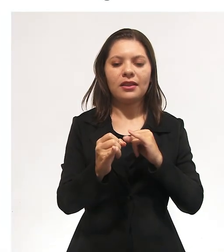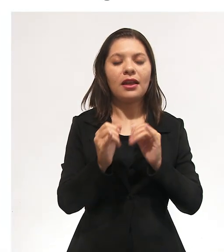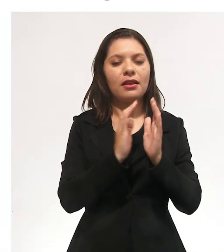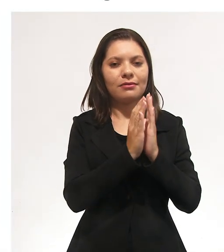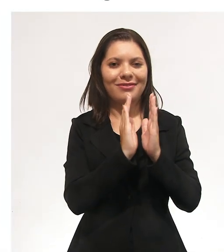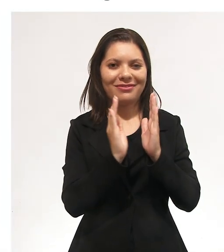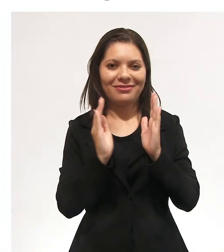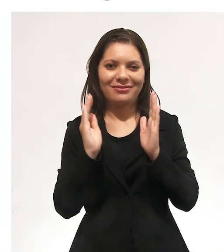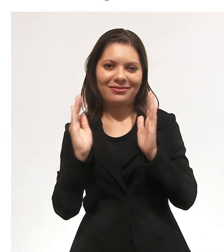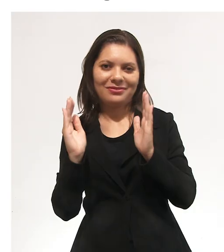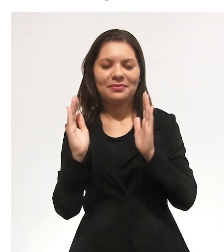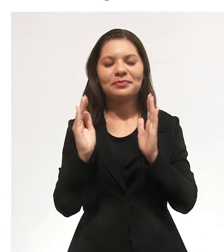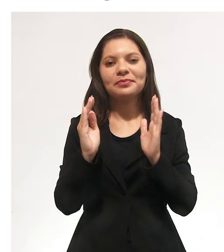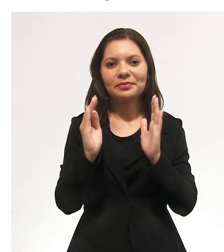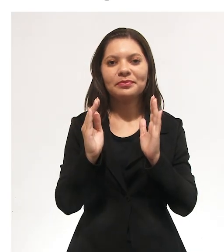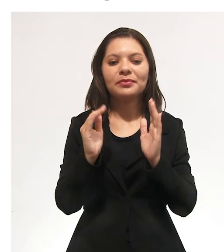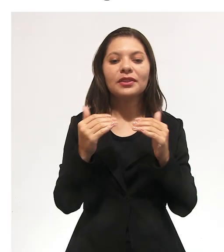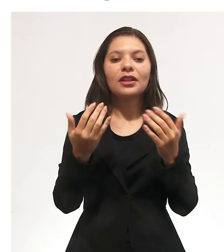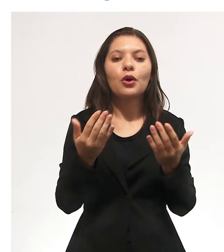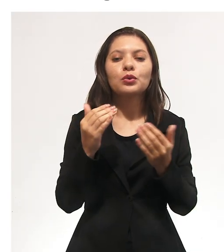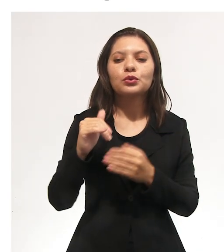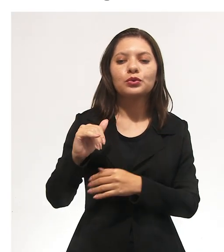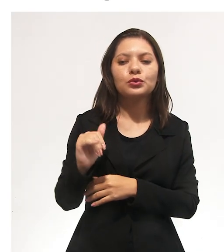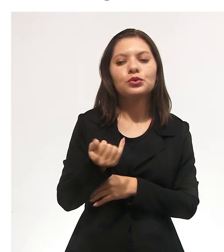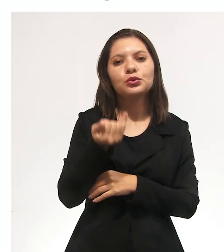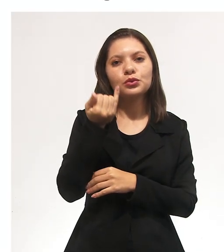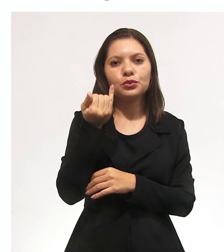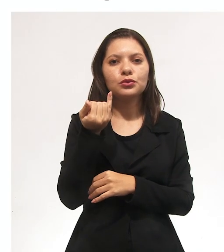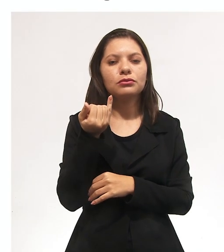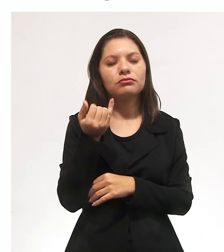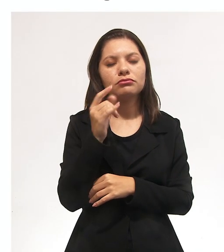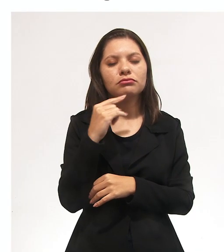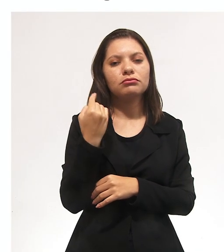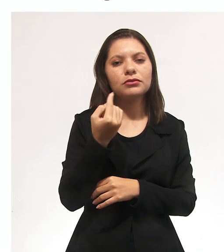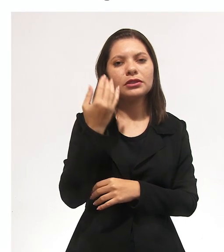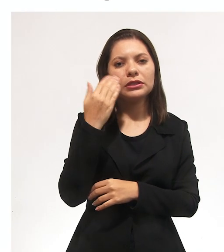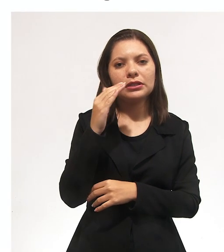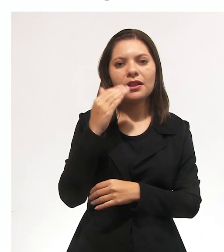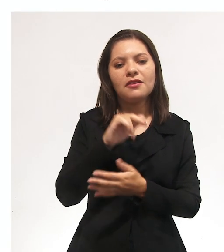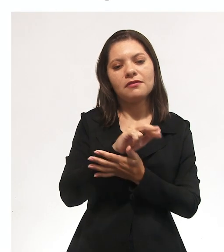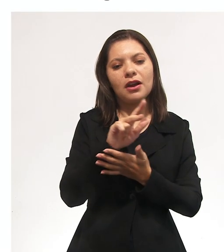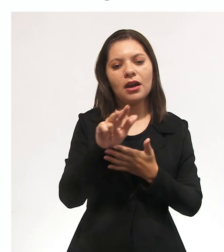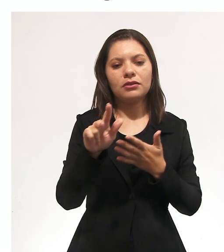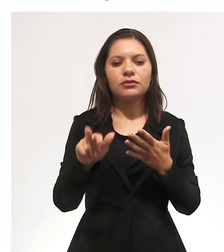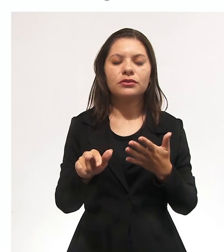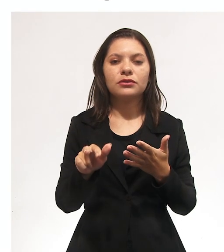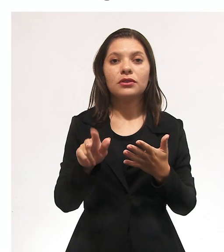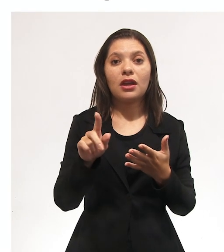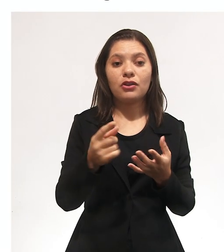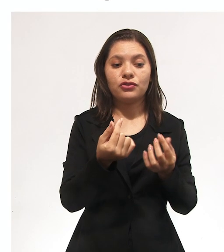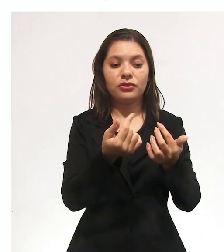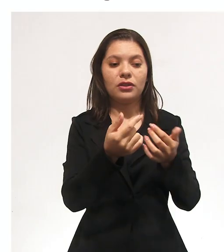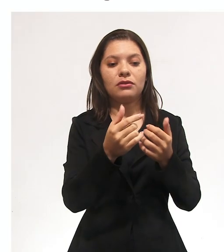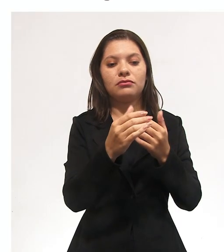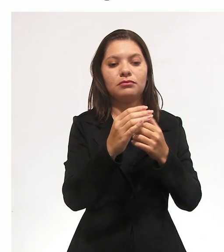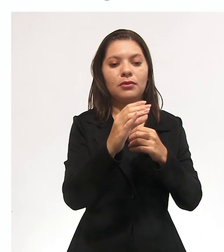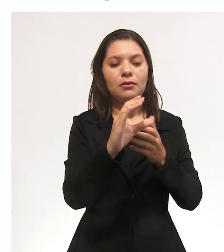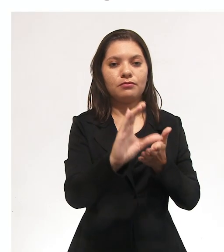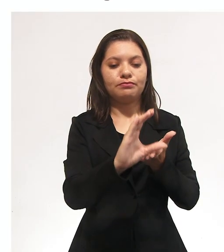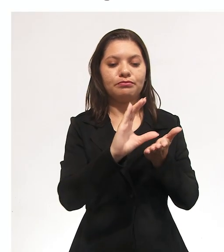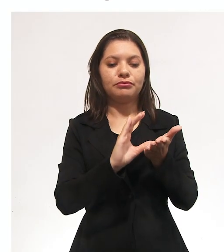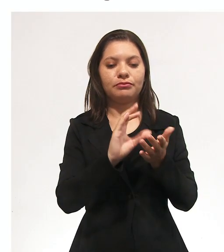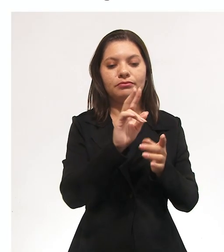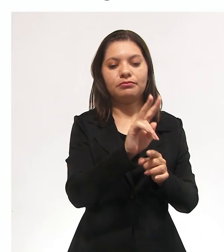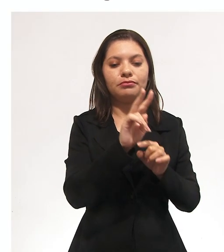os juros, eles podem ser entendidos de várias formas. É o valor que o emprestador ele recebe como recompensa por